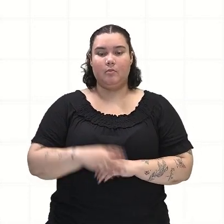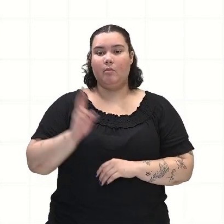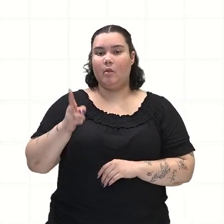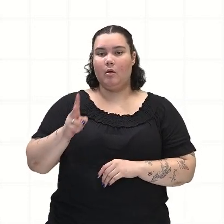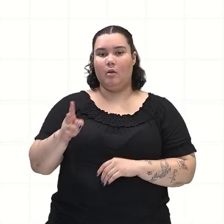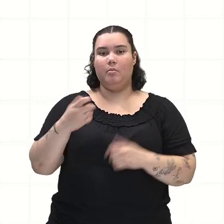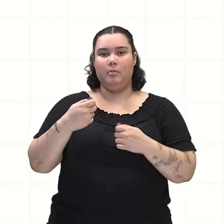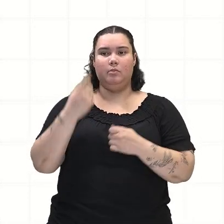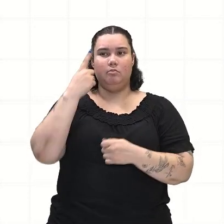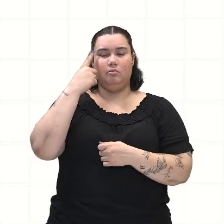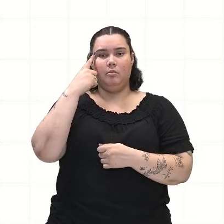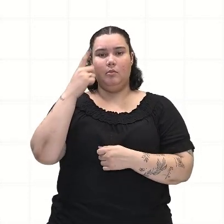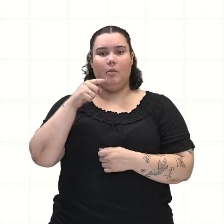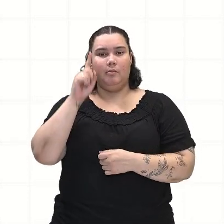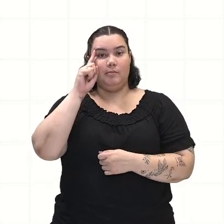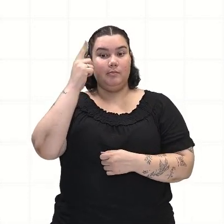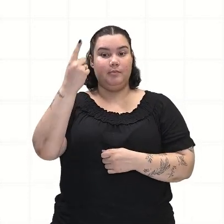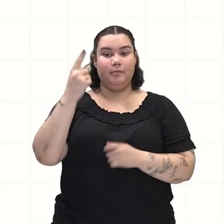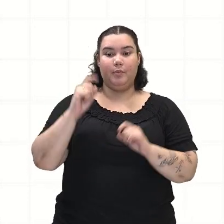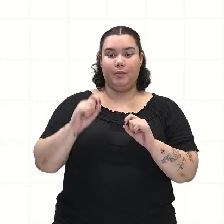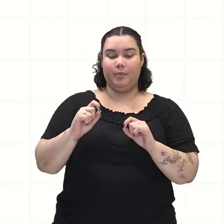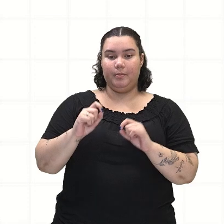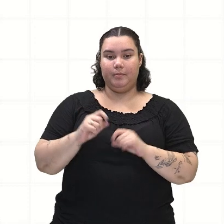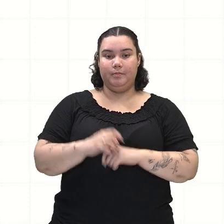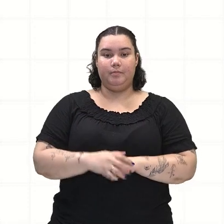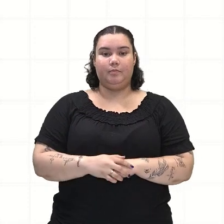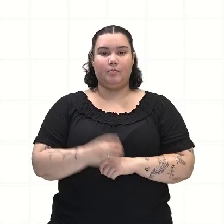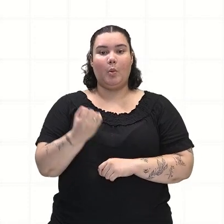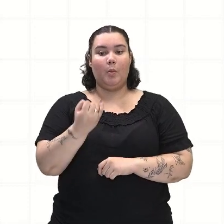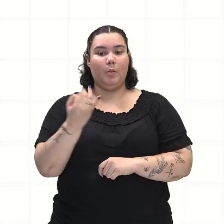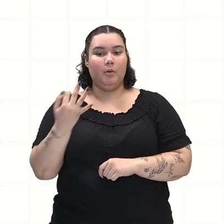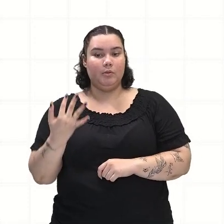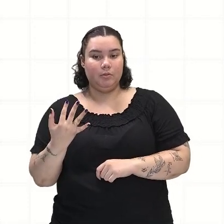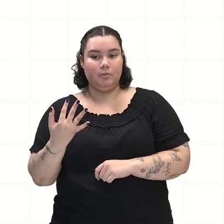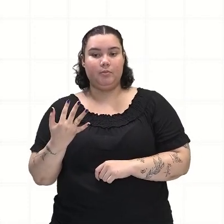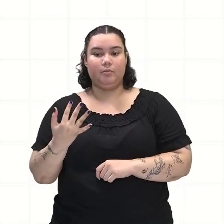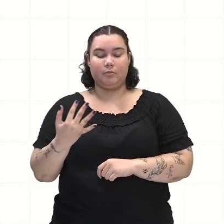que estar trabalhando essa ideia, né? Essa quantidade,